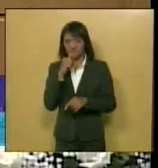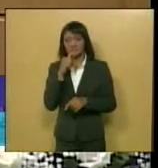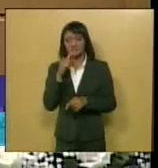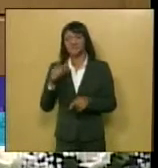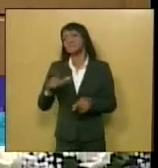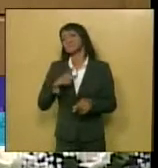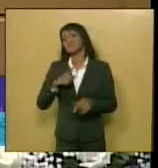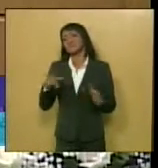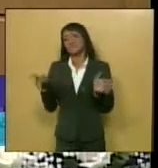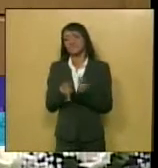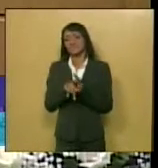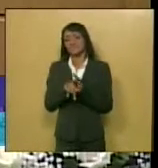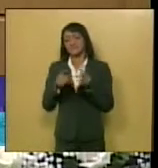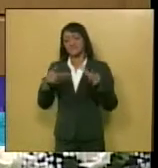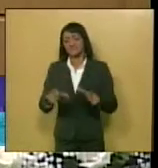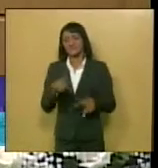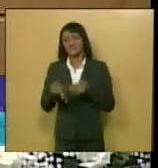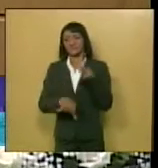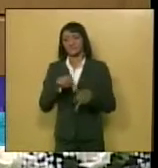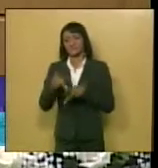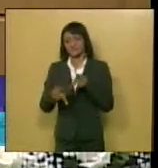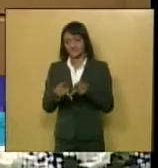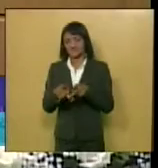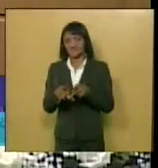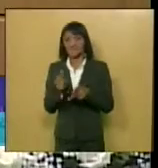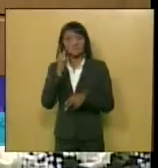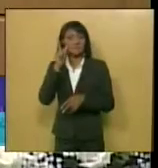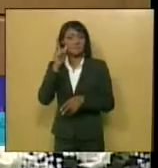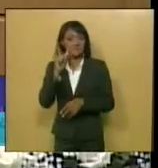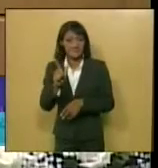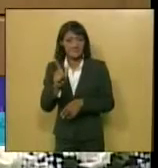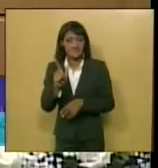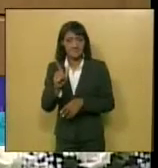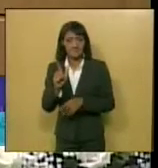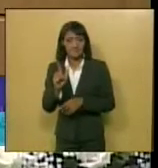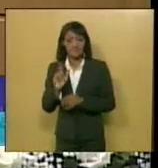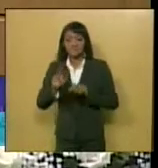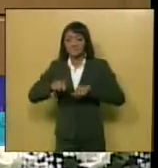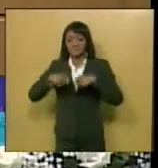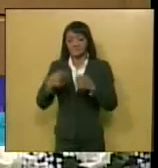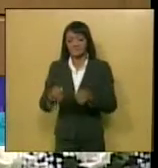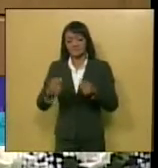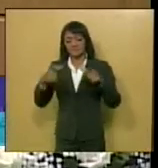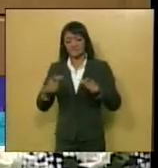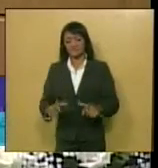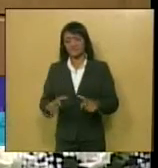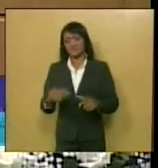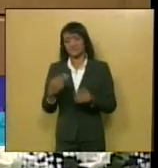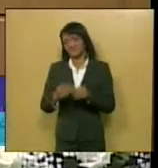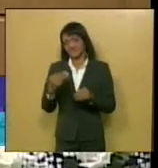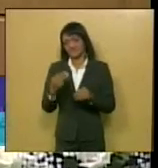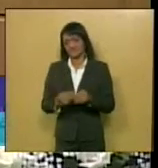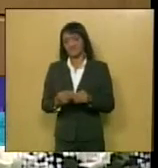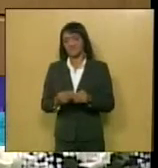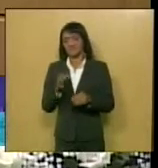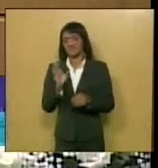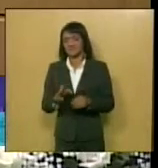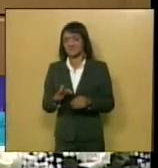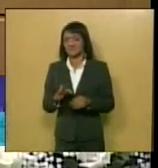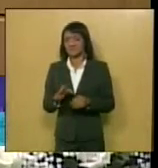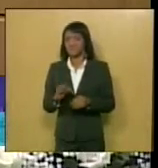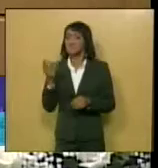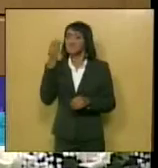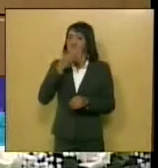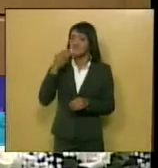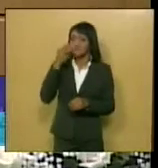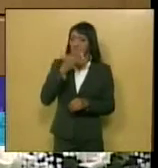Tanque do Povo. Conseguiu levar para o município o açude da Marcela, construído pelo Denox